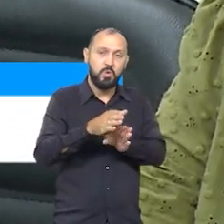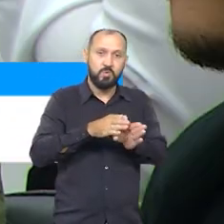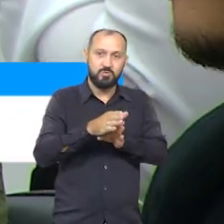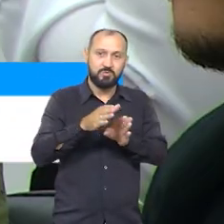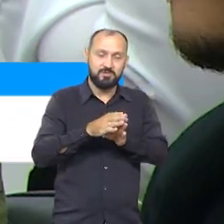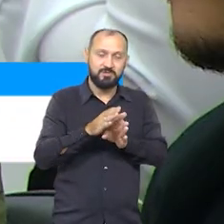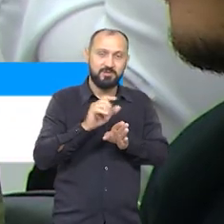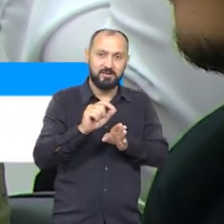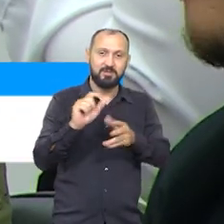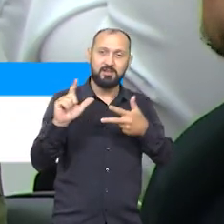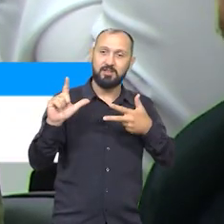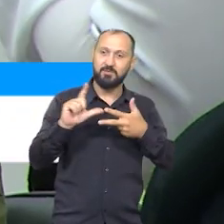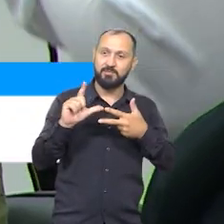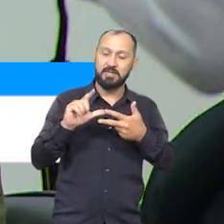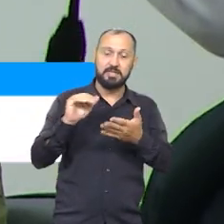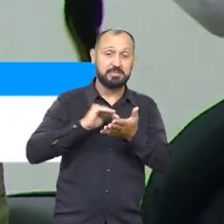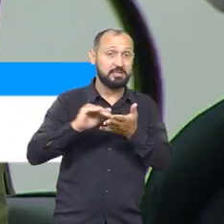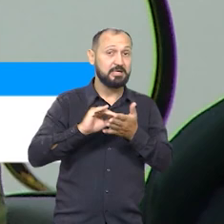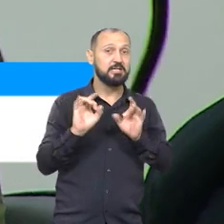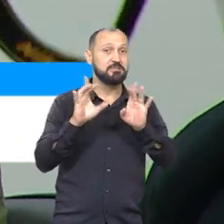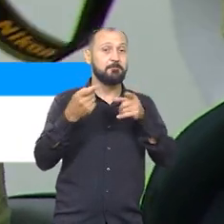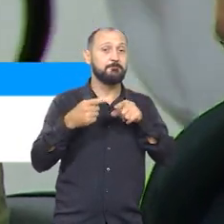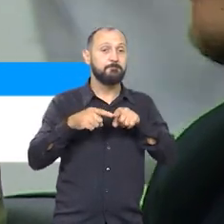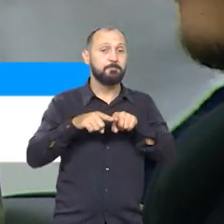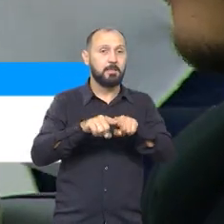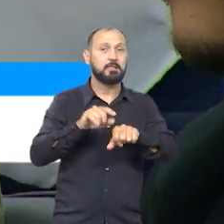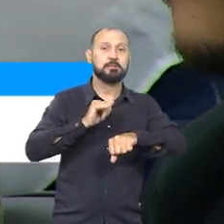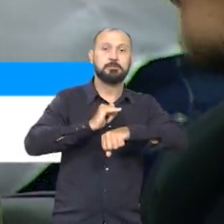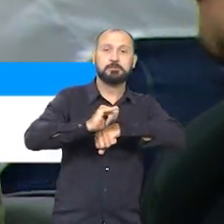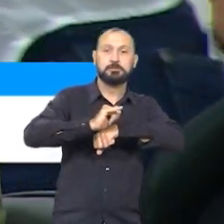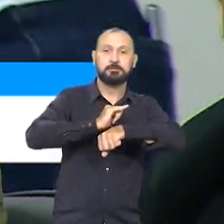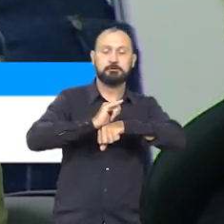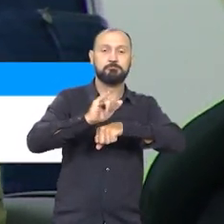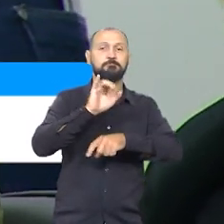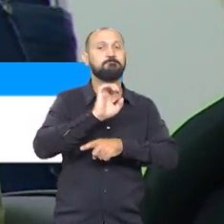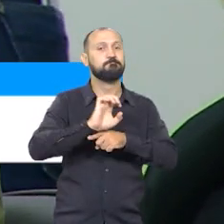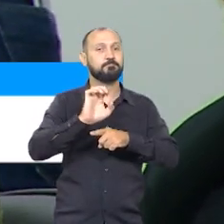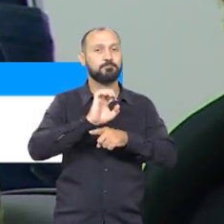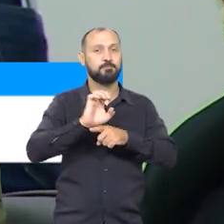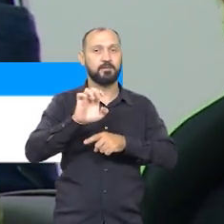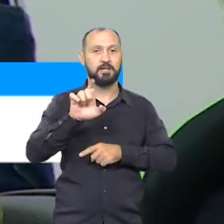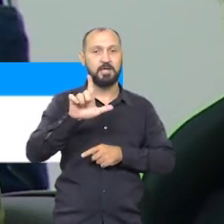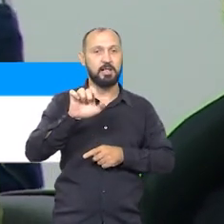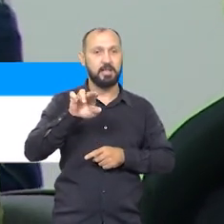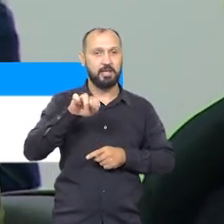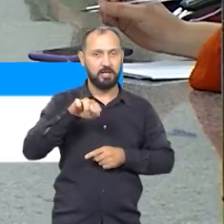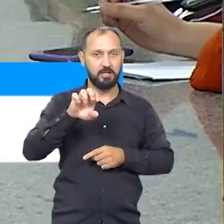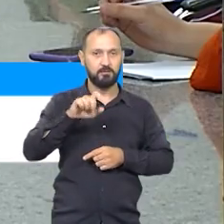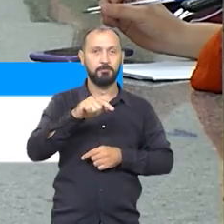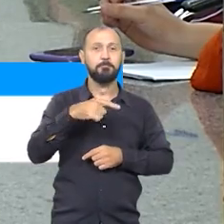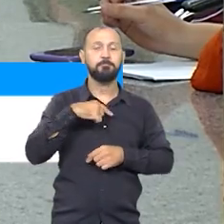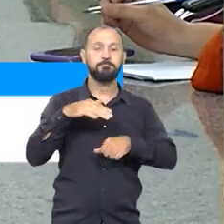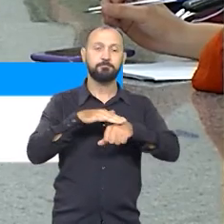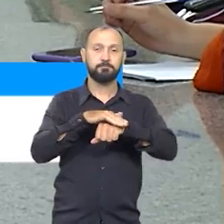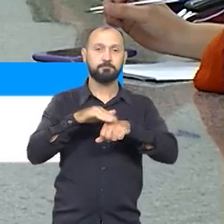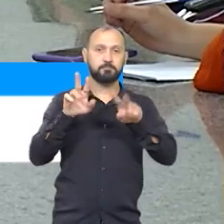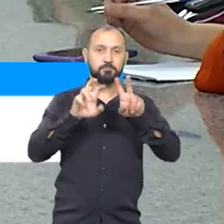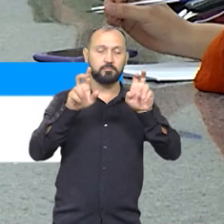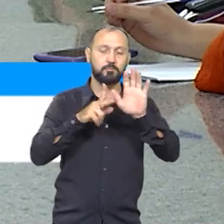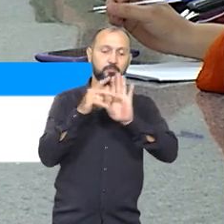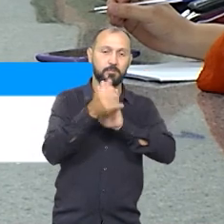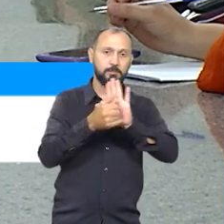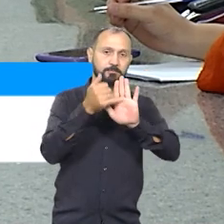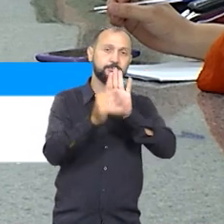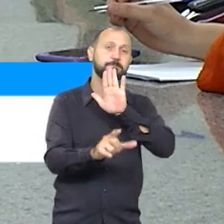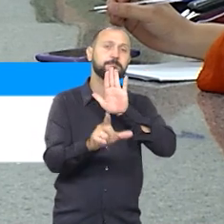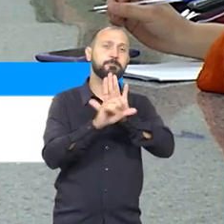chamorro e a secretária especial de parcerias estratégicas do Estado Eliane e Detoni para falar sobre o